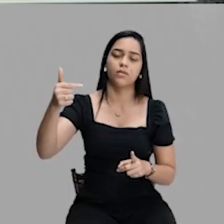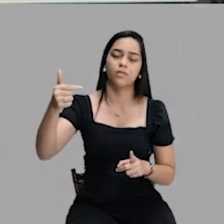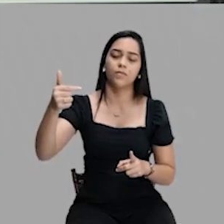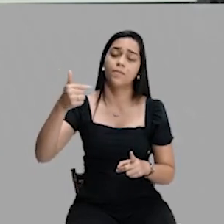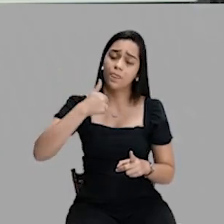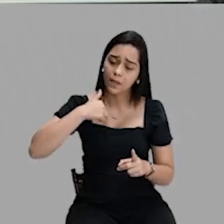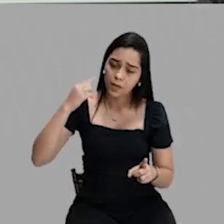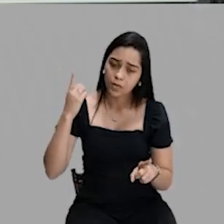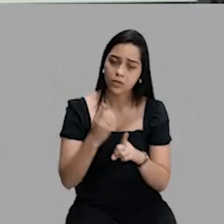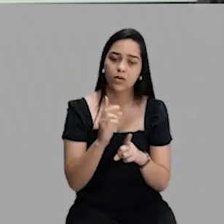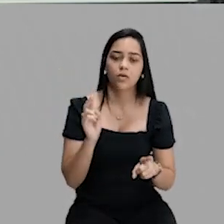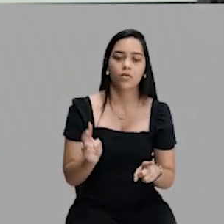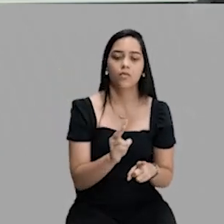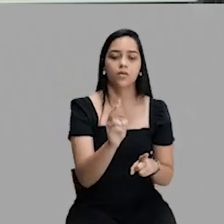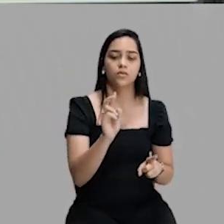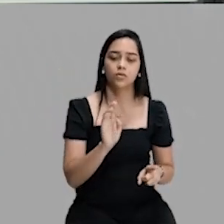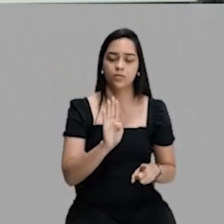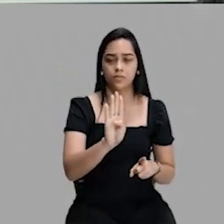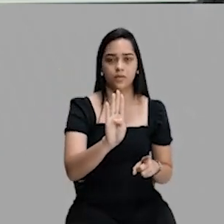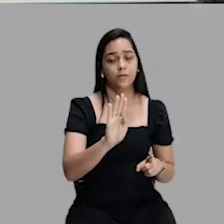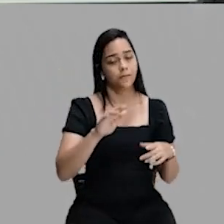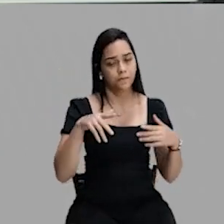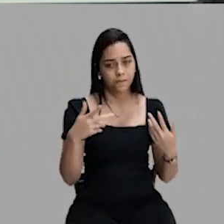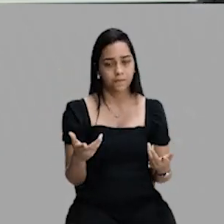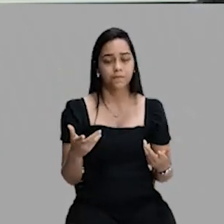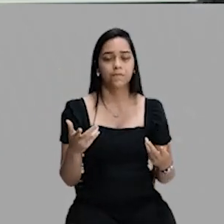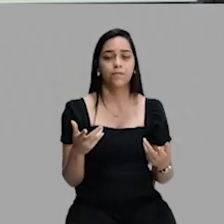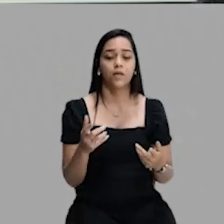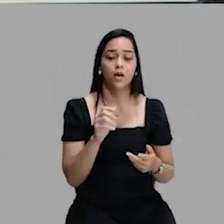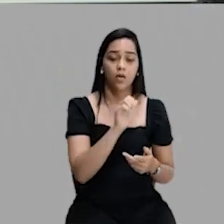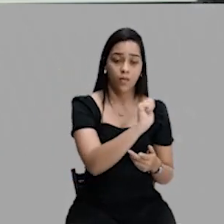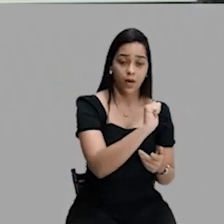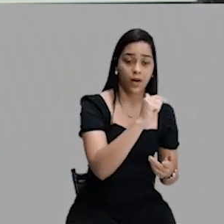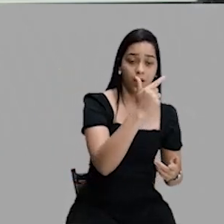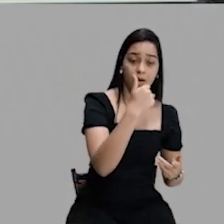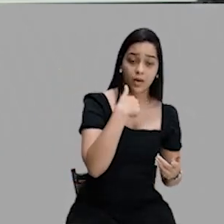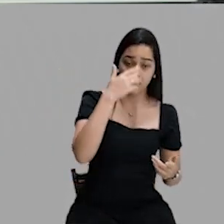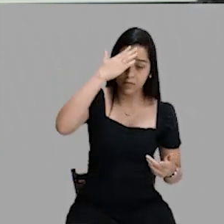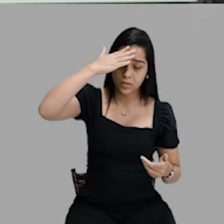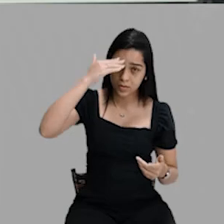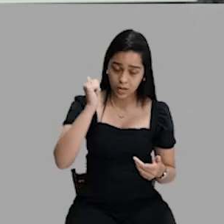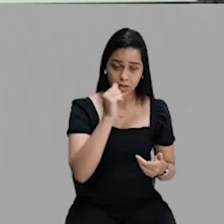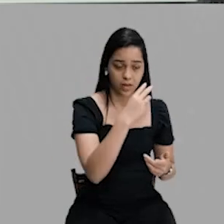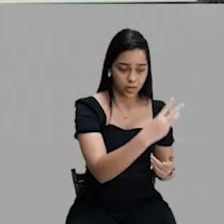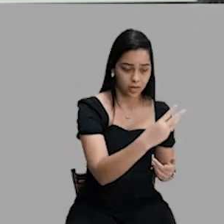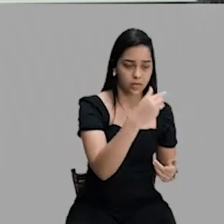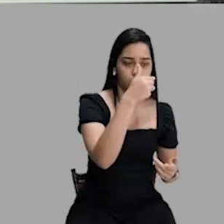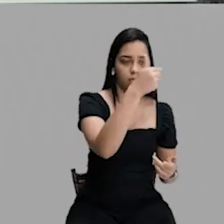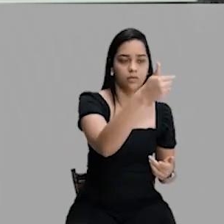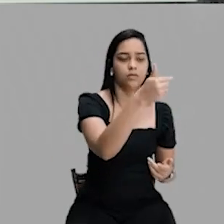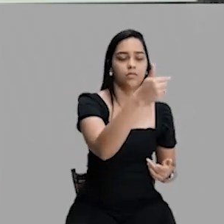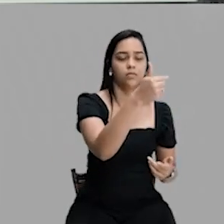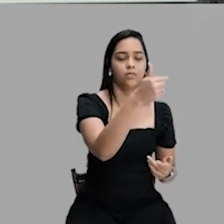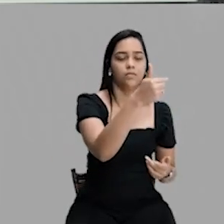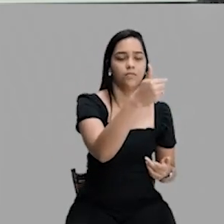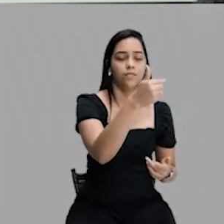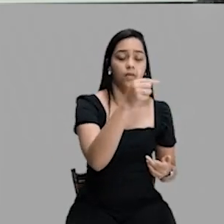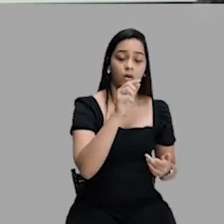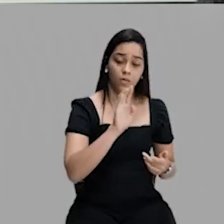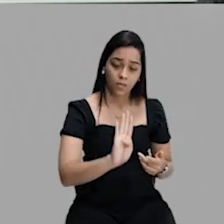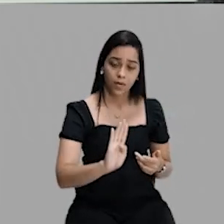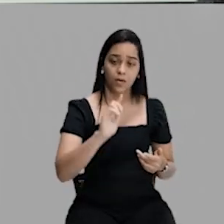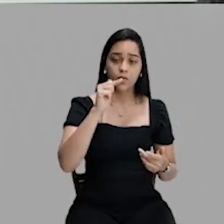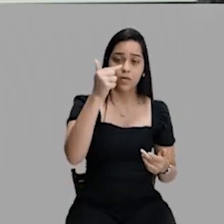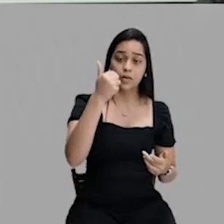quadrado, eu vou encontrar o valor de B. Né? Então, o A eu sei que é 3 ao quadrado. O B